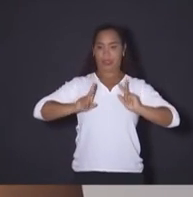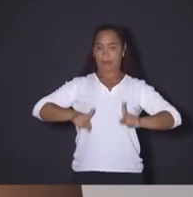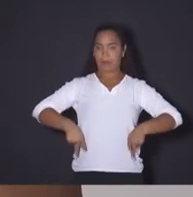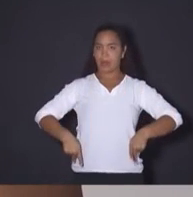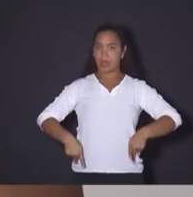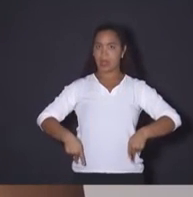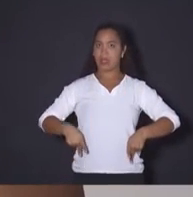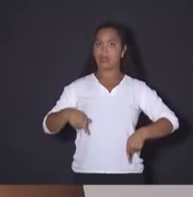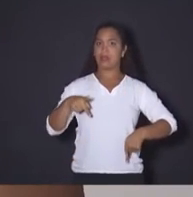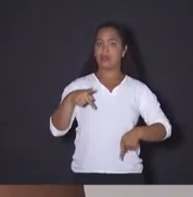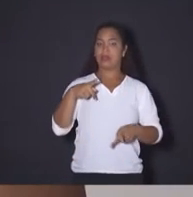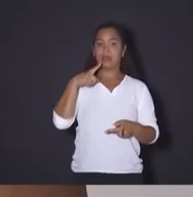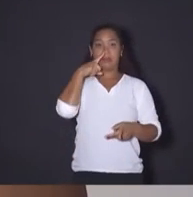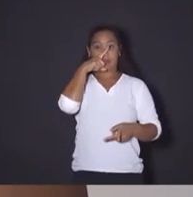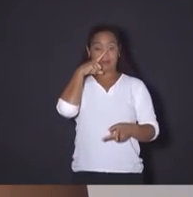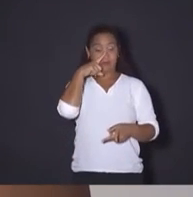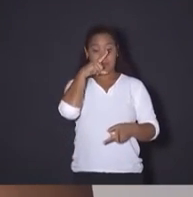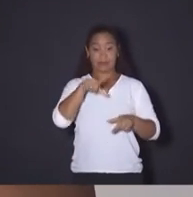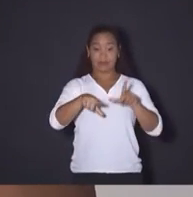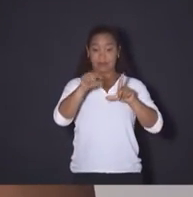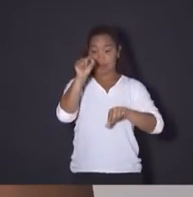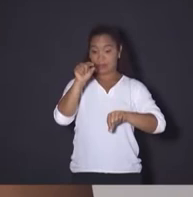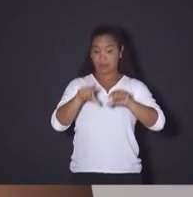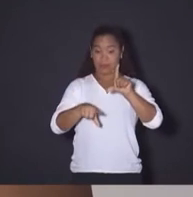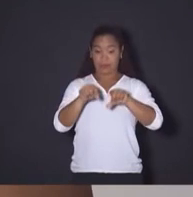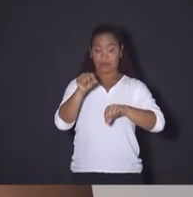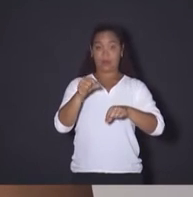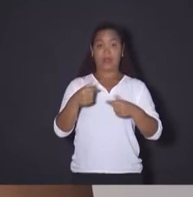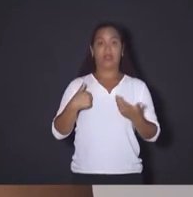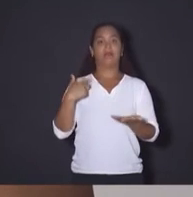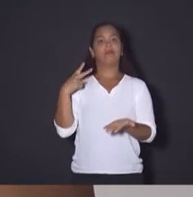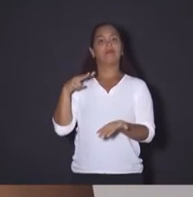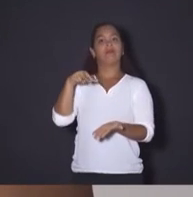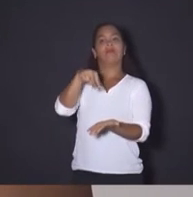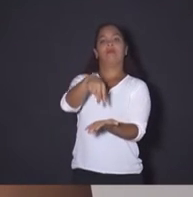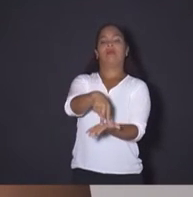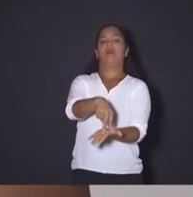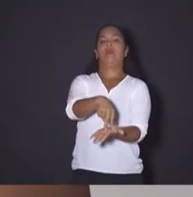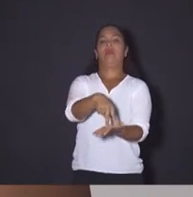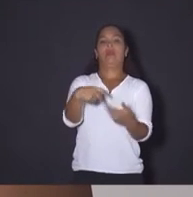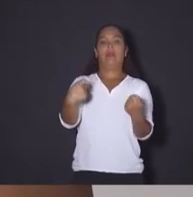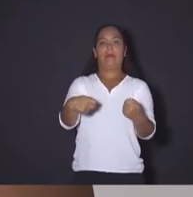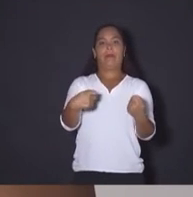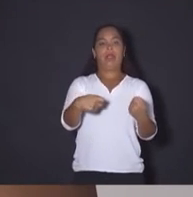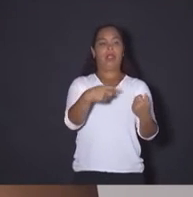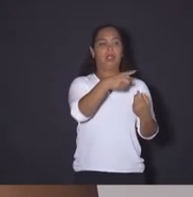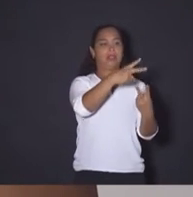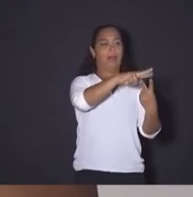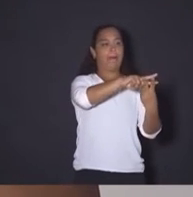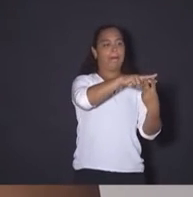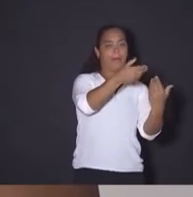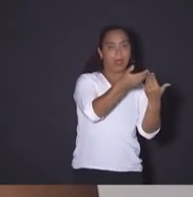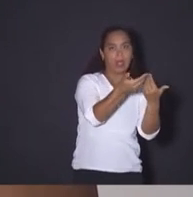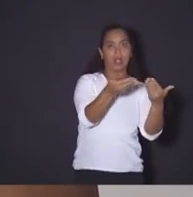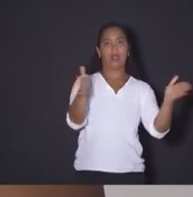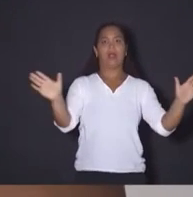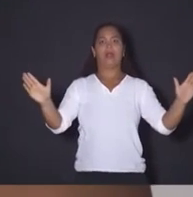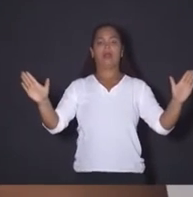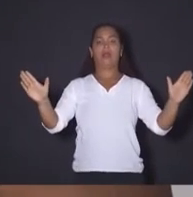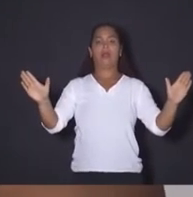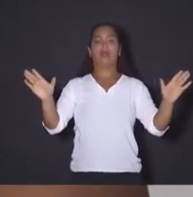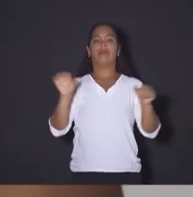seletivo covardemente seletivo venho aqui falar de abrir as portas das prisões do brasil para